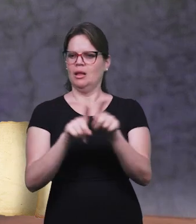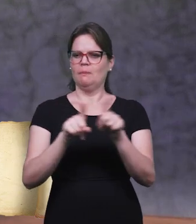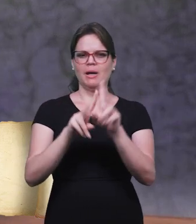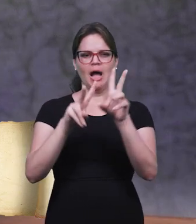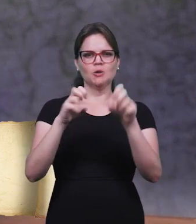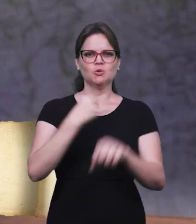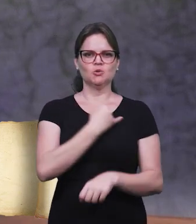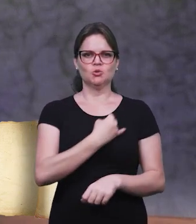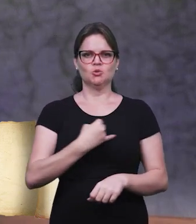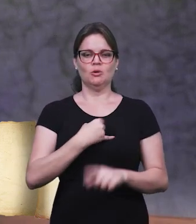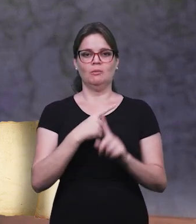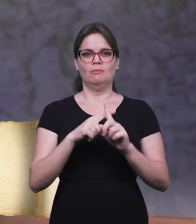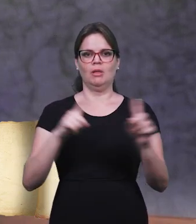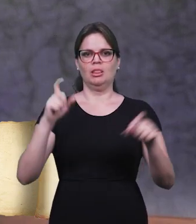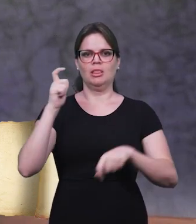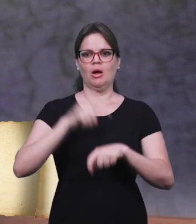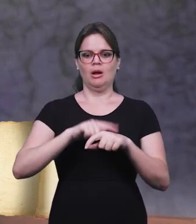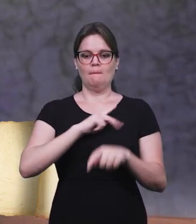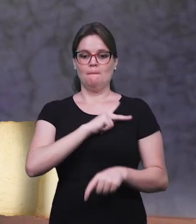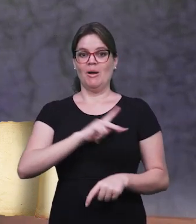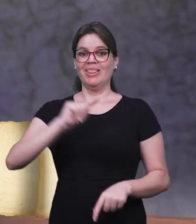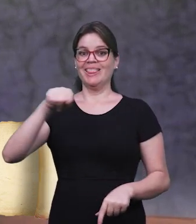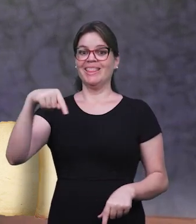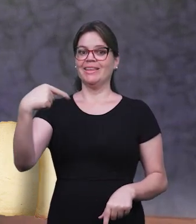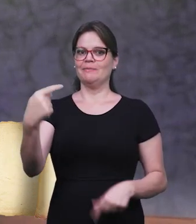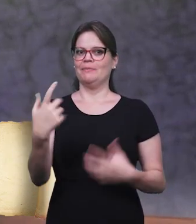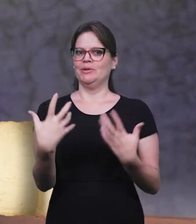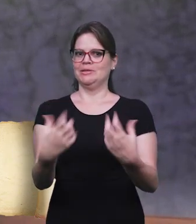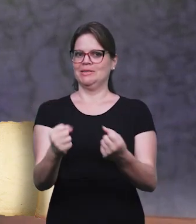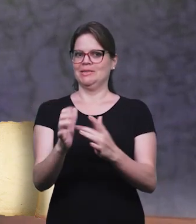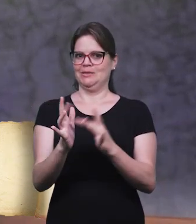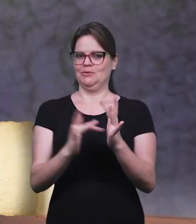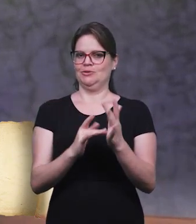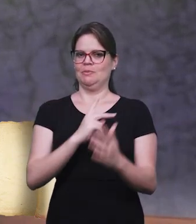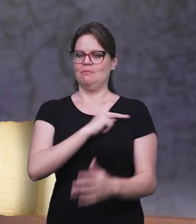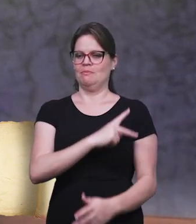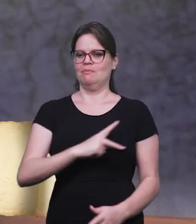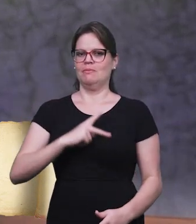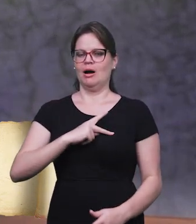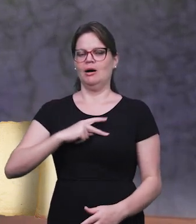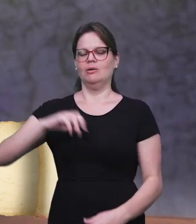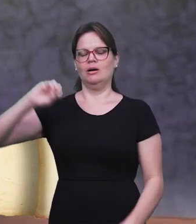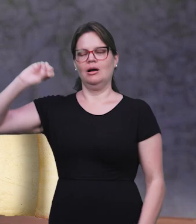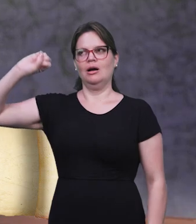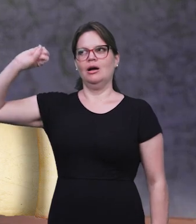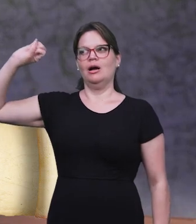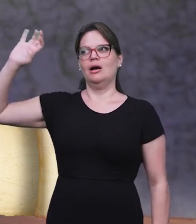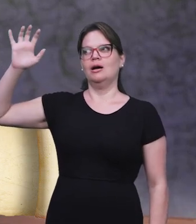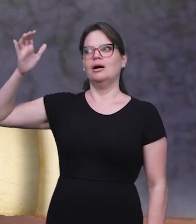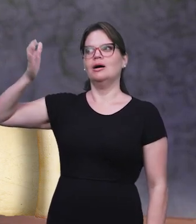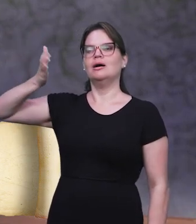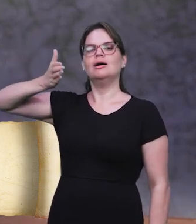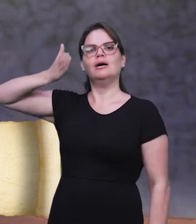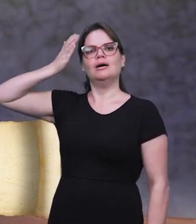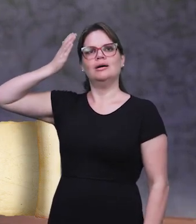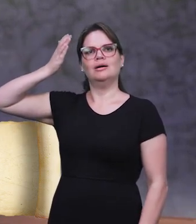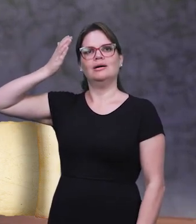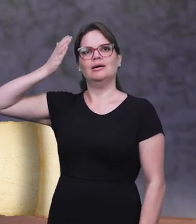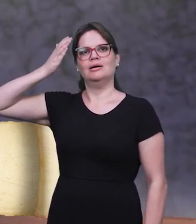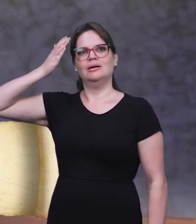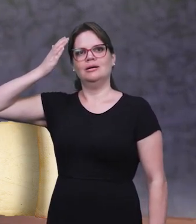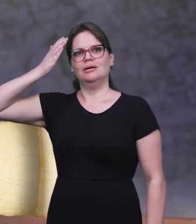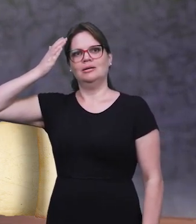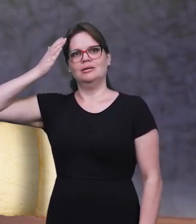e Paulo, quando recebe o evangelho do Senhor Jesus por revelação,